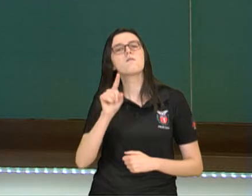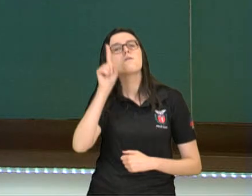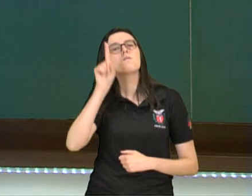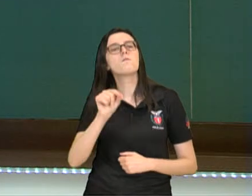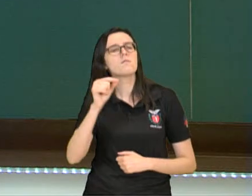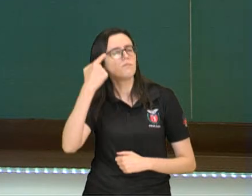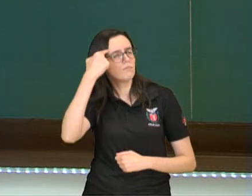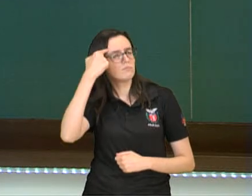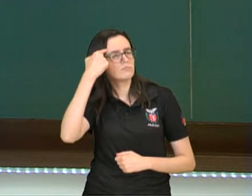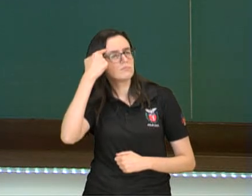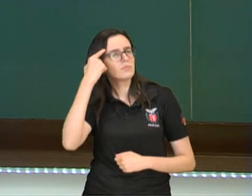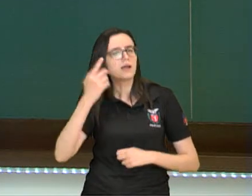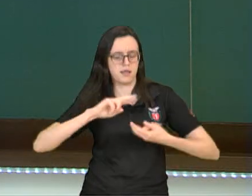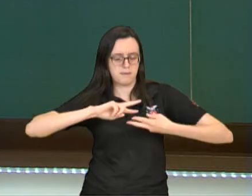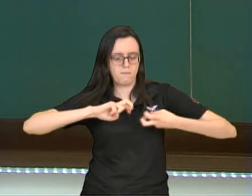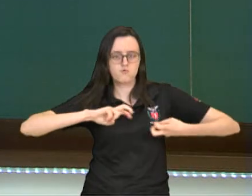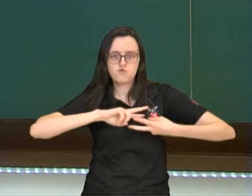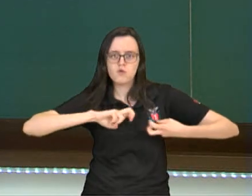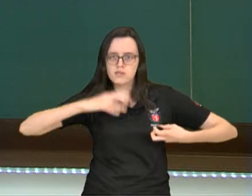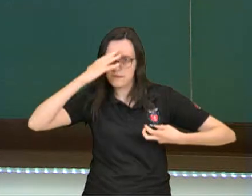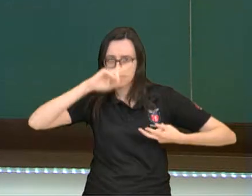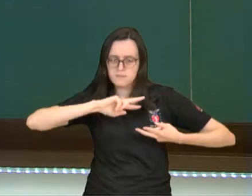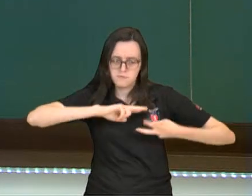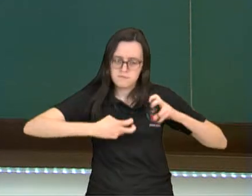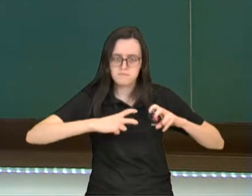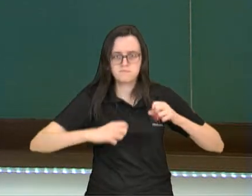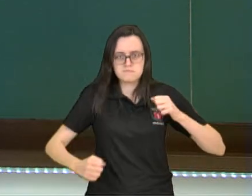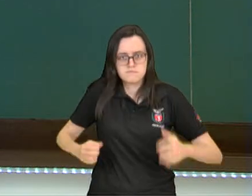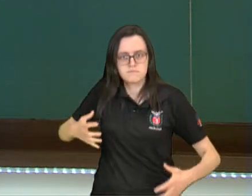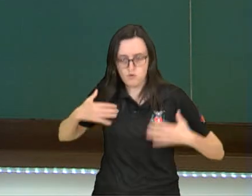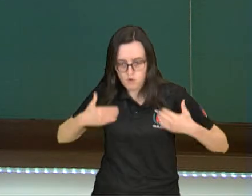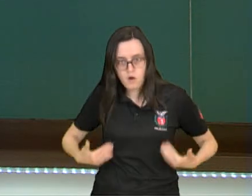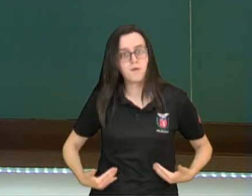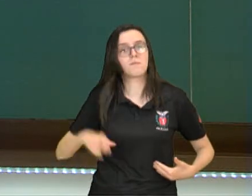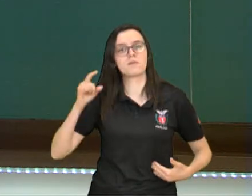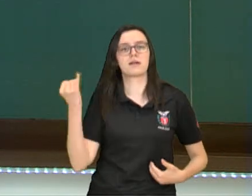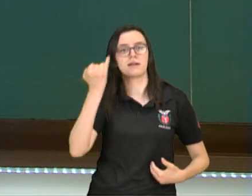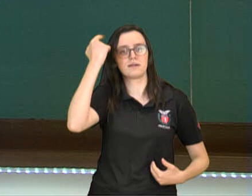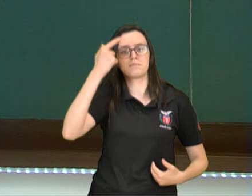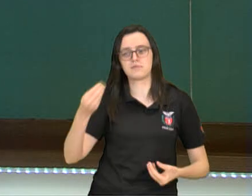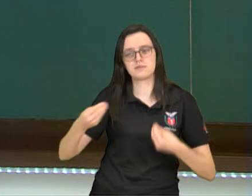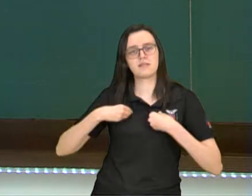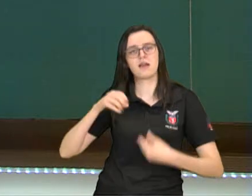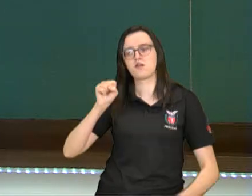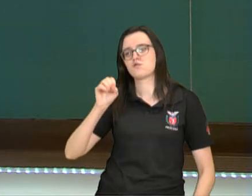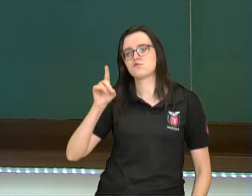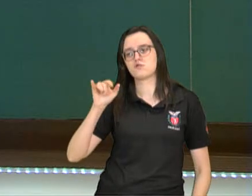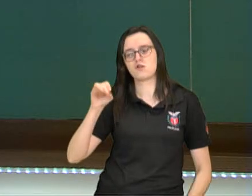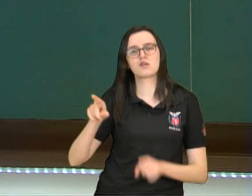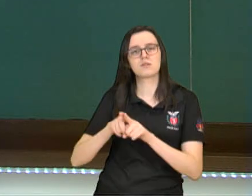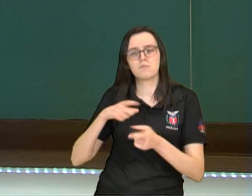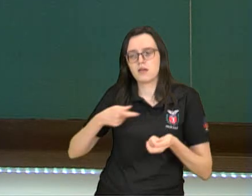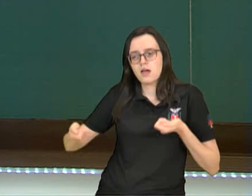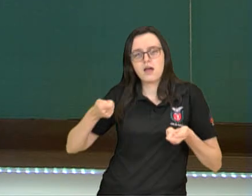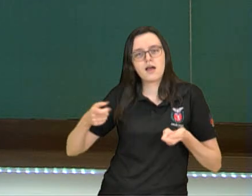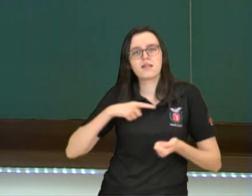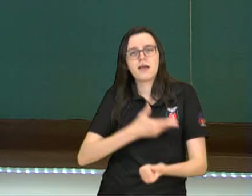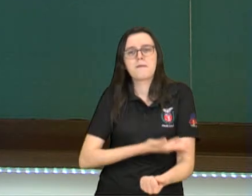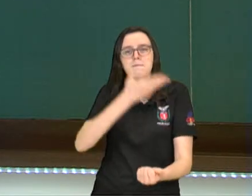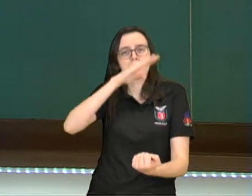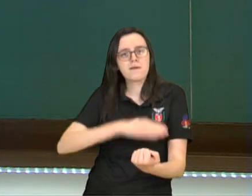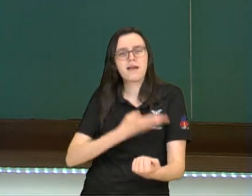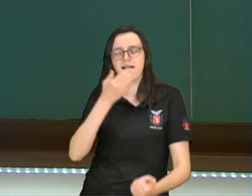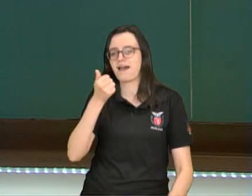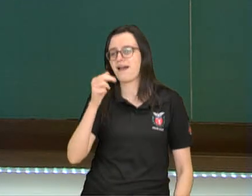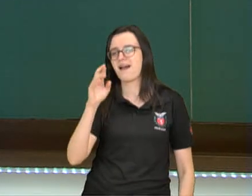contração muscular. Precisamos disso também, gente. E o regulador da pressão arterial. A